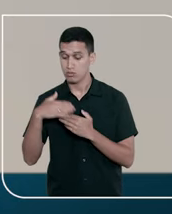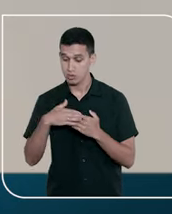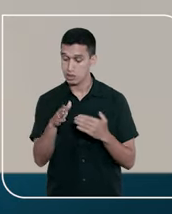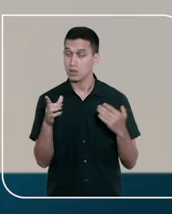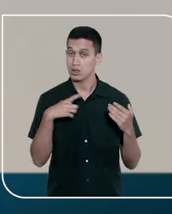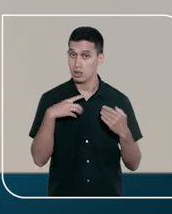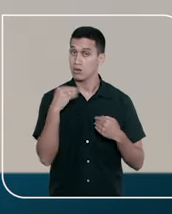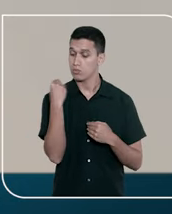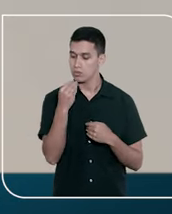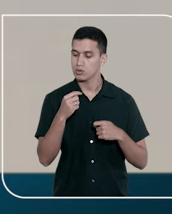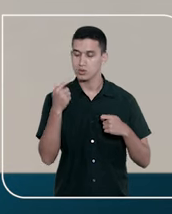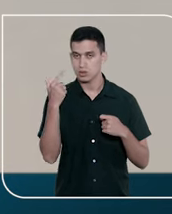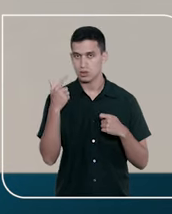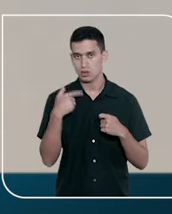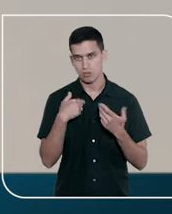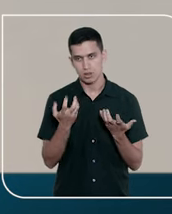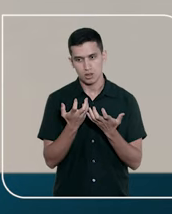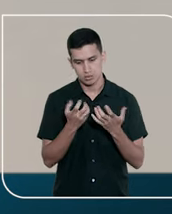espero, de discutir sobre isso